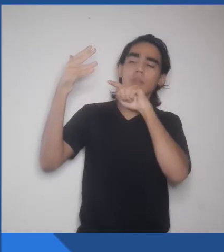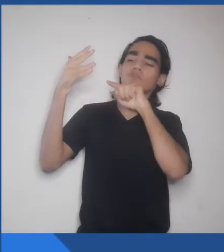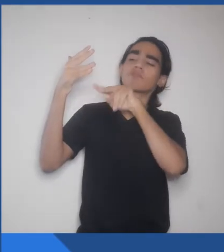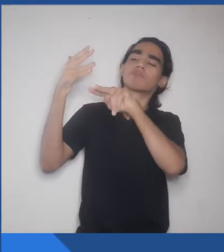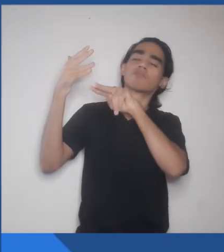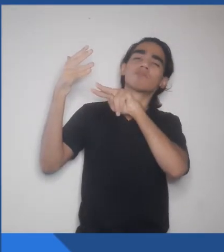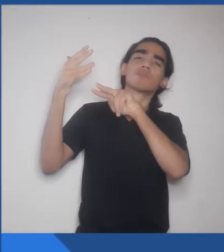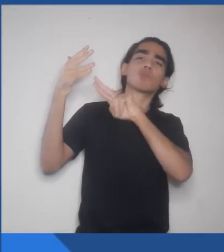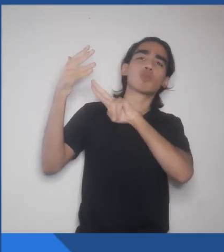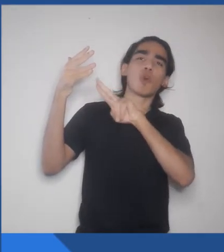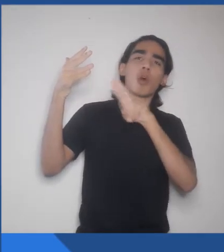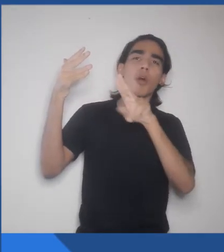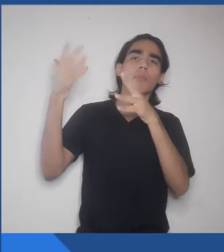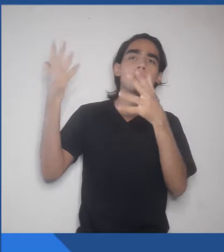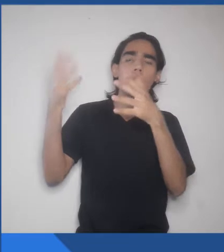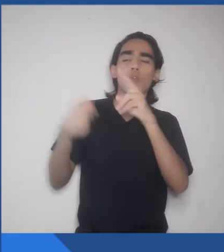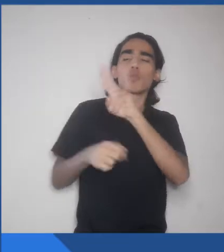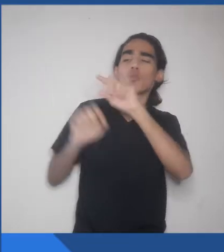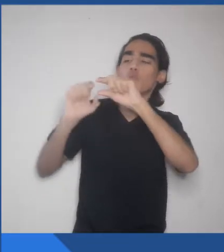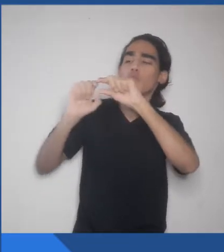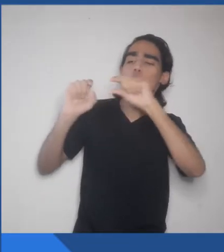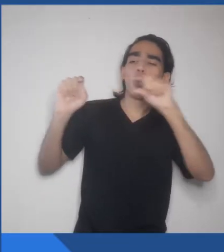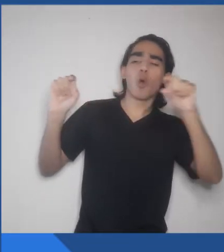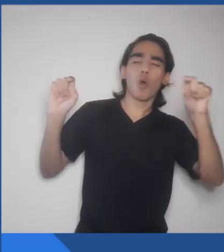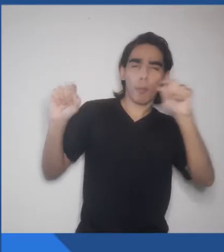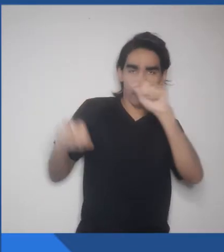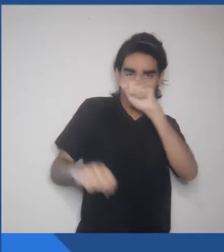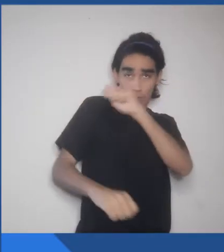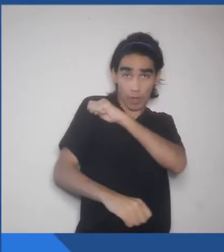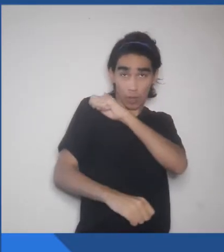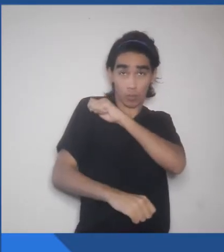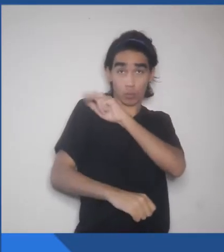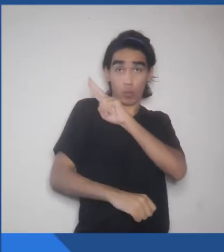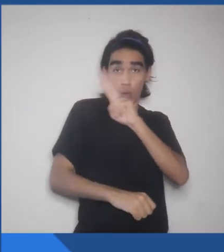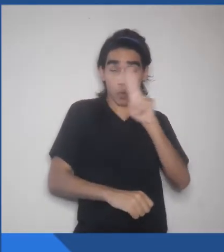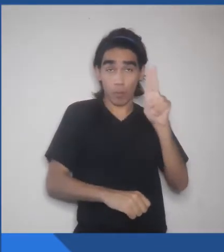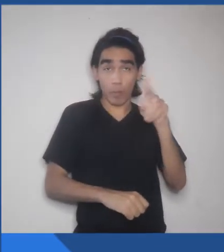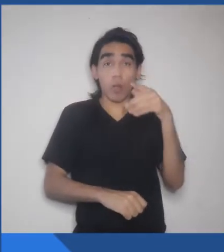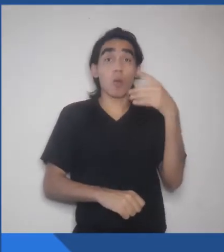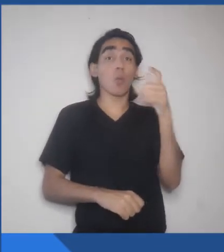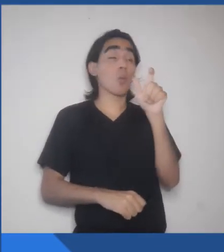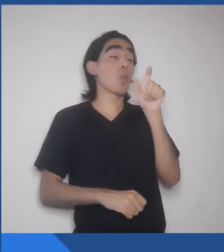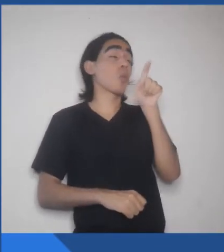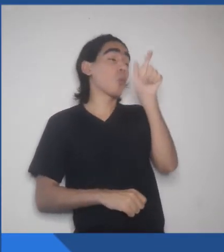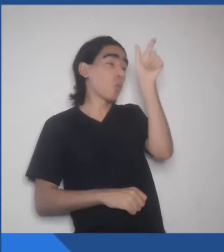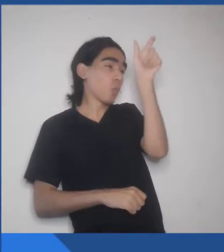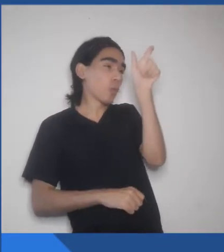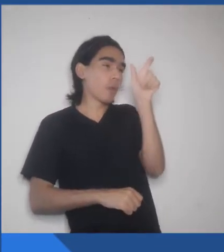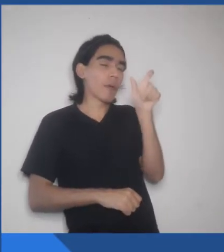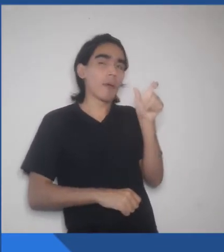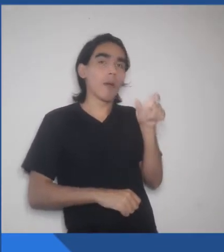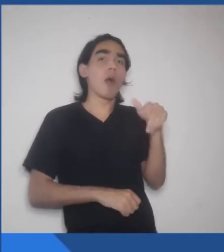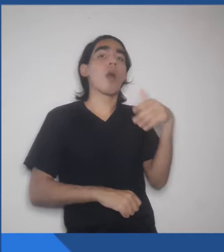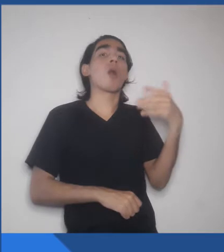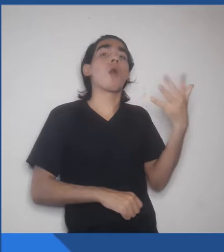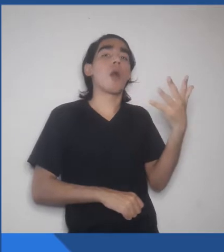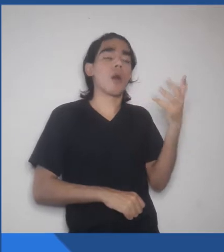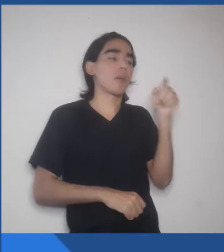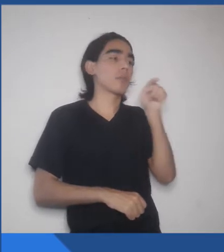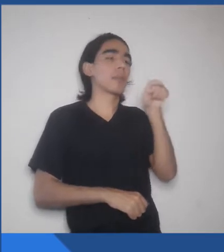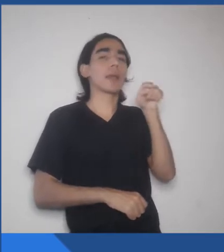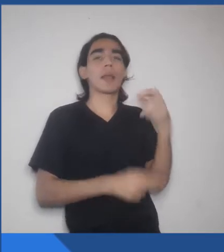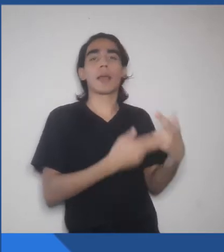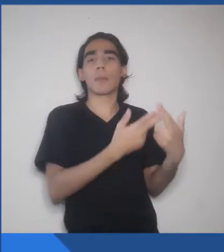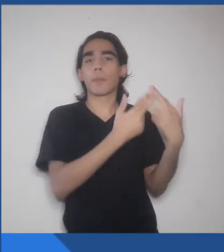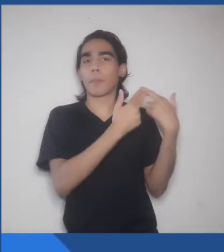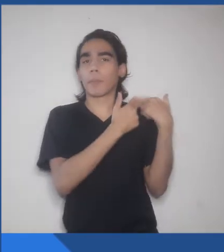nós. O nome do estudante completo, o endereço de e-mail, o papel que ele ocupa aqui na sala virtual e uma